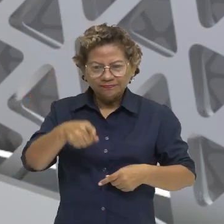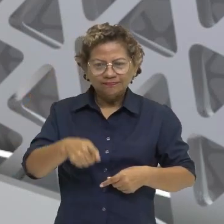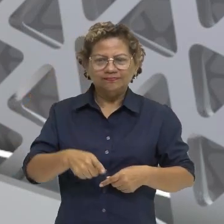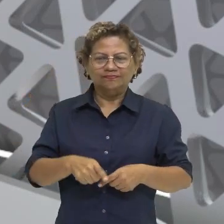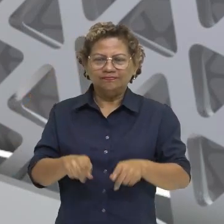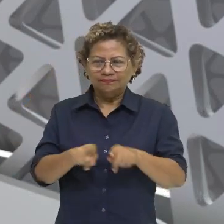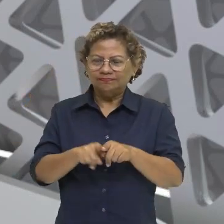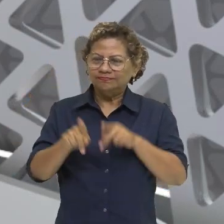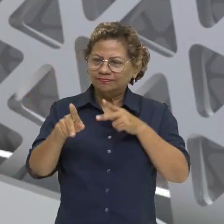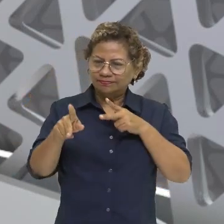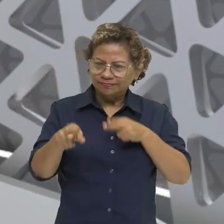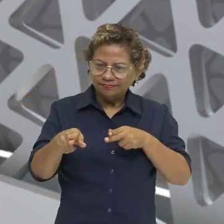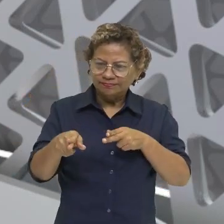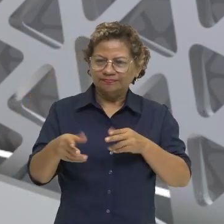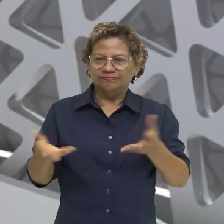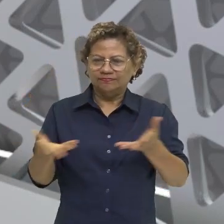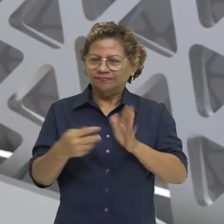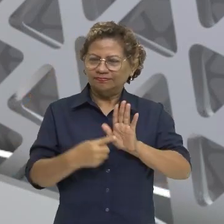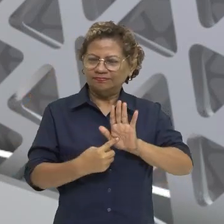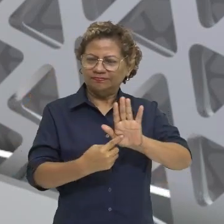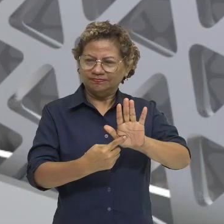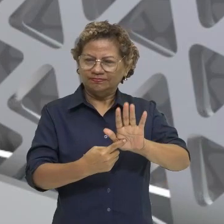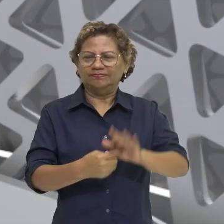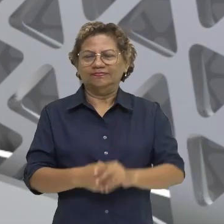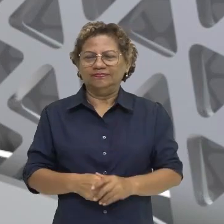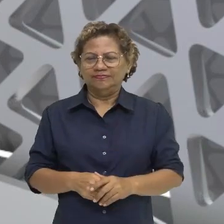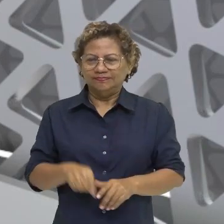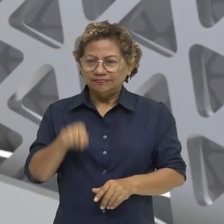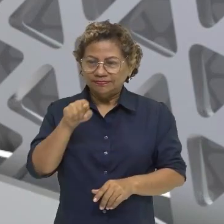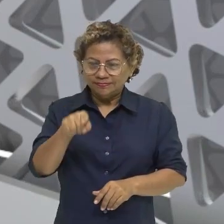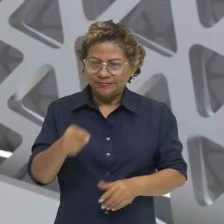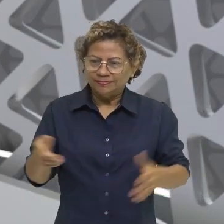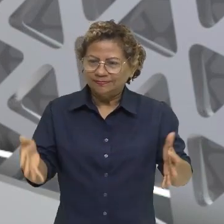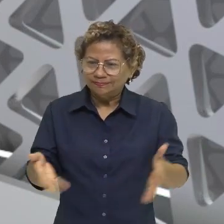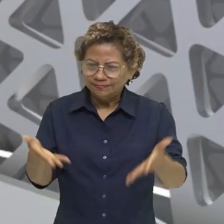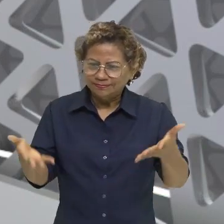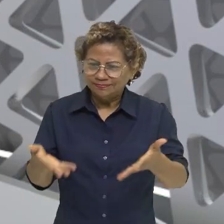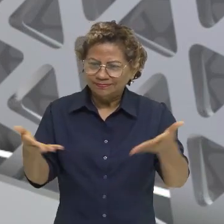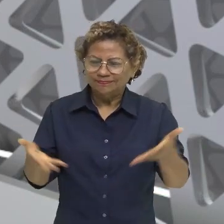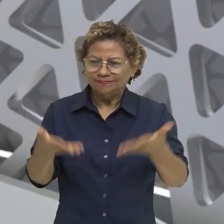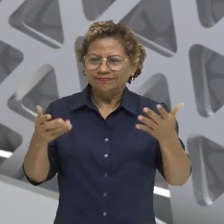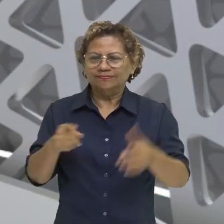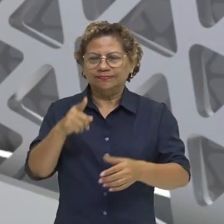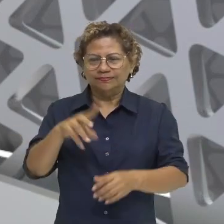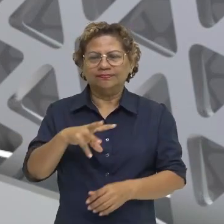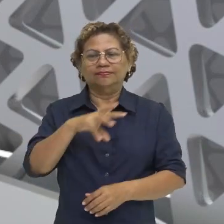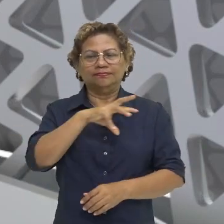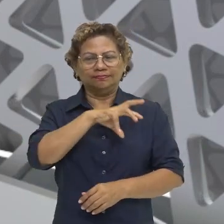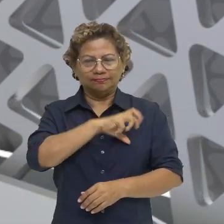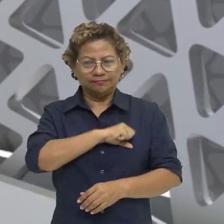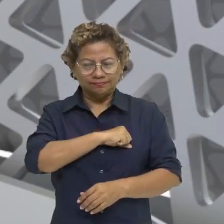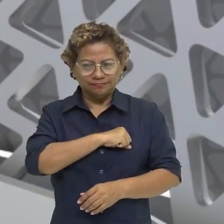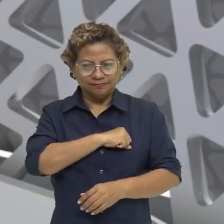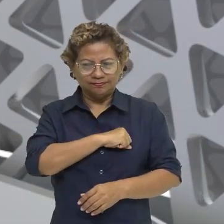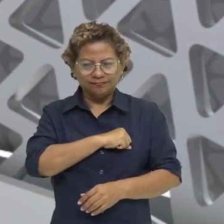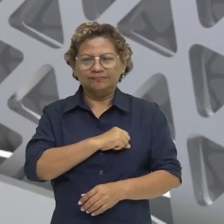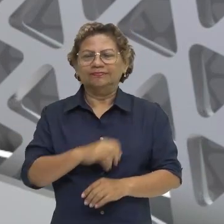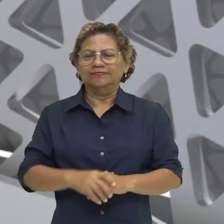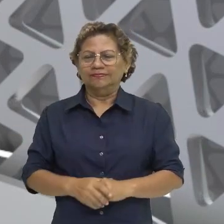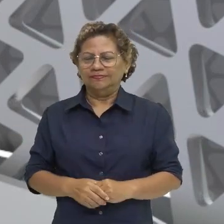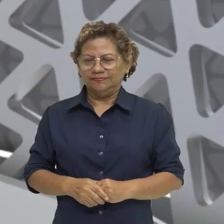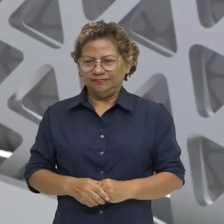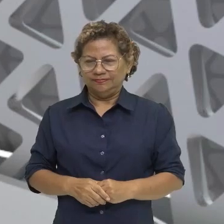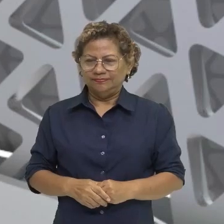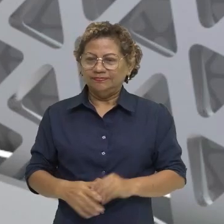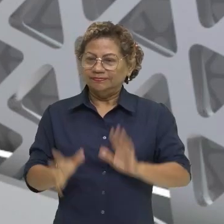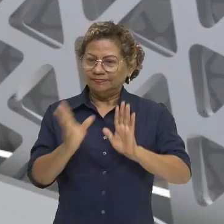vamos apresentar para você hoje. Quero estimular você a gostar deste conteúdo. Eu garanto